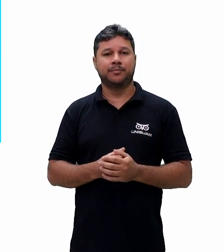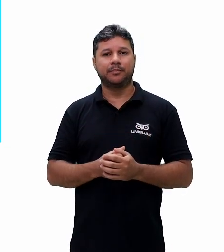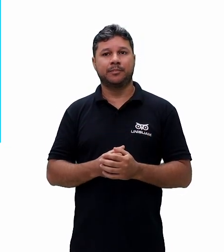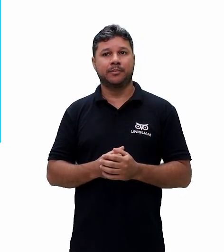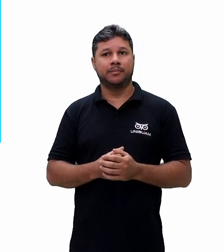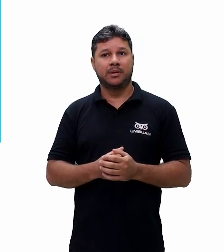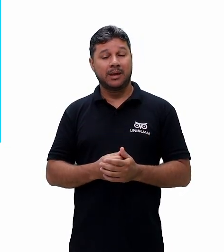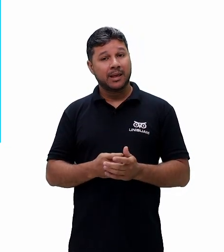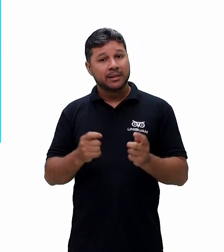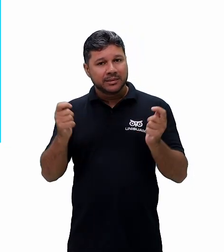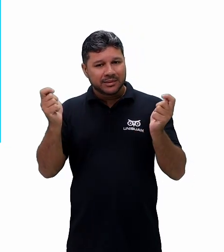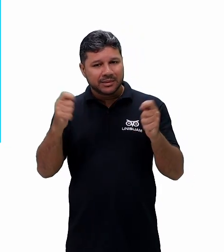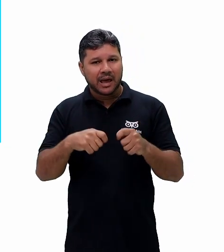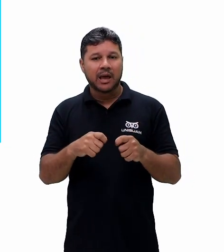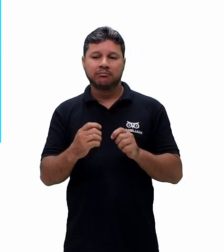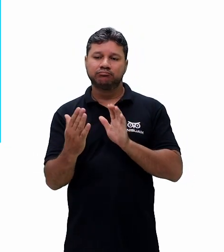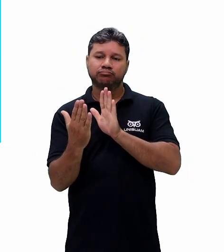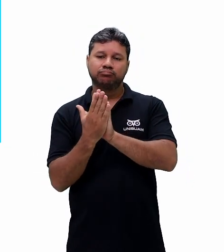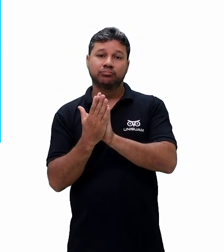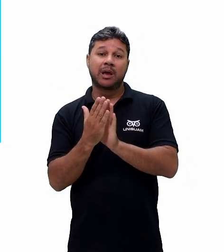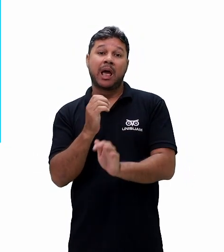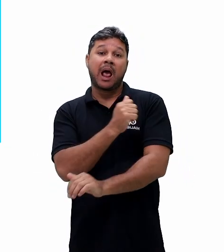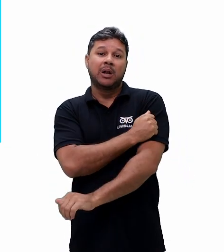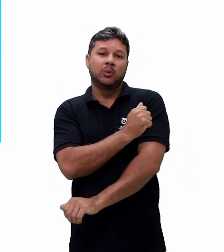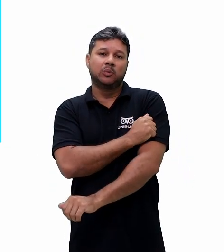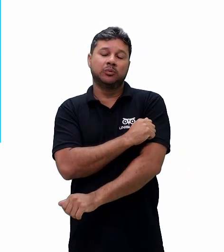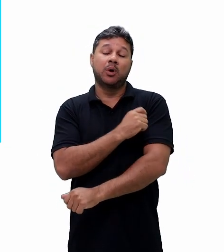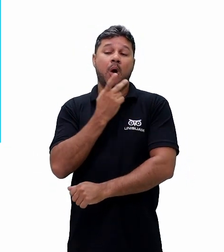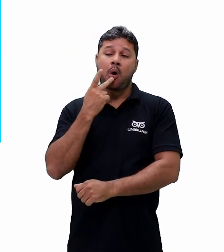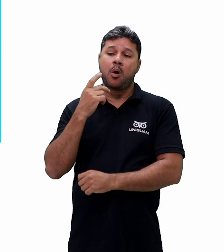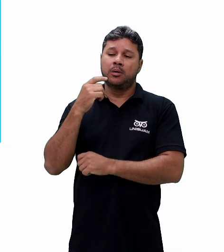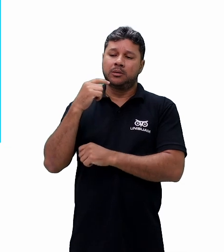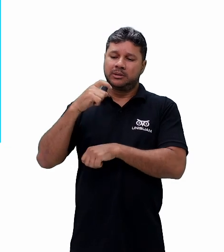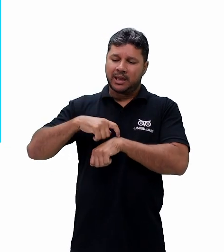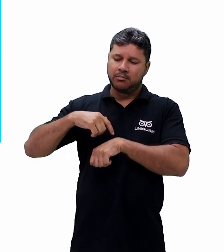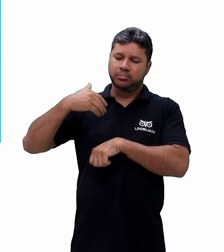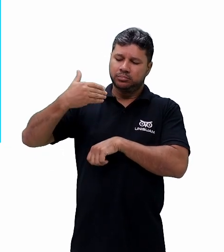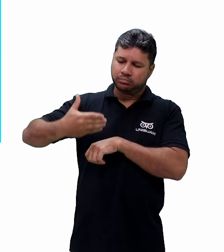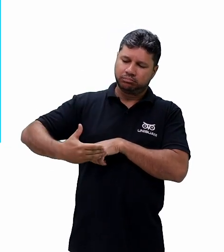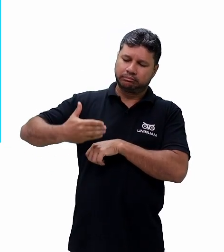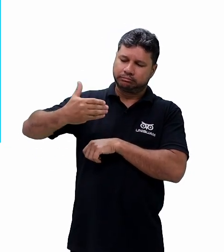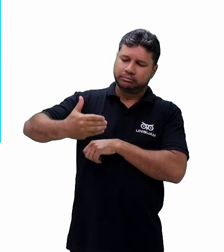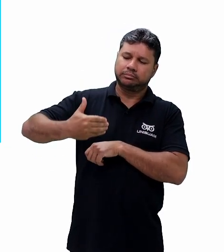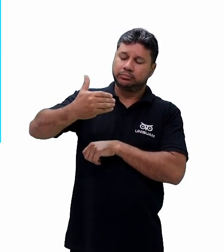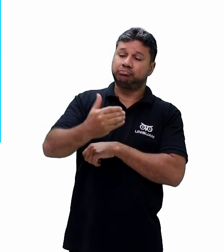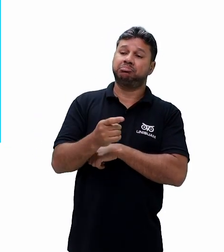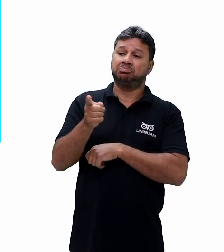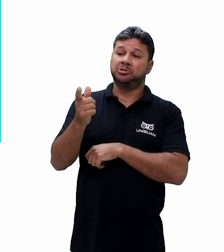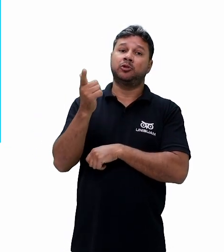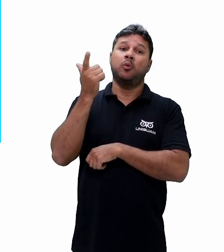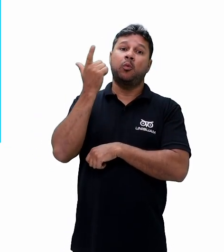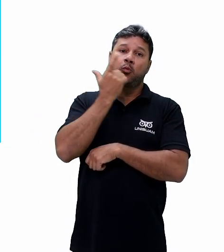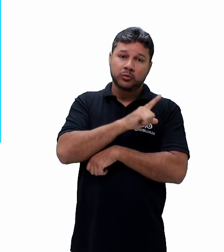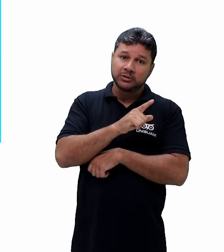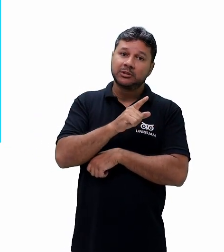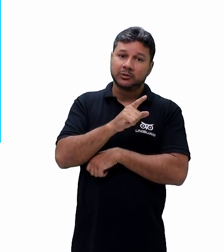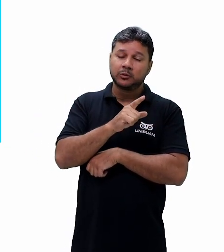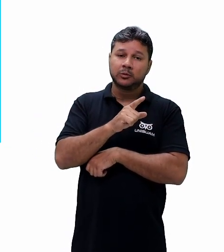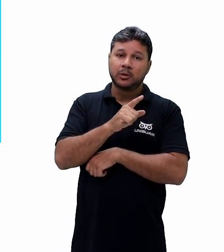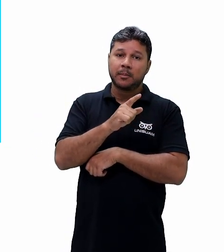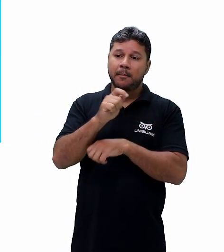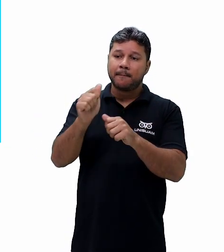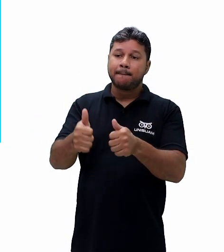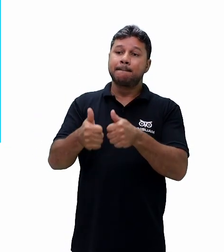O que seria isso? Eu tenho condições de chegar para o meu aluno e dizer o seguinte: olha, com o passar do tempo,